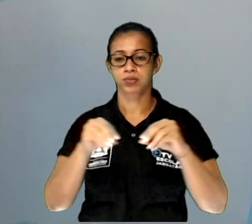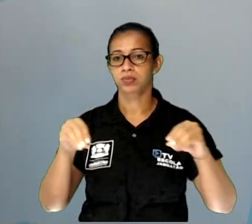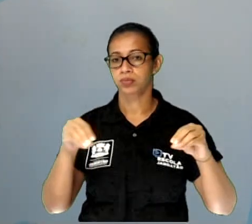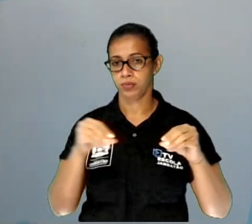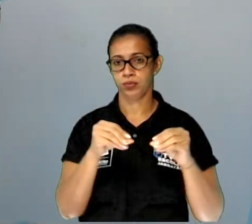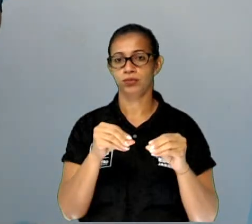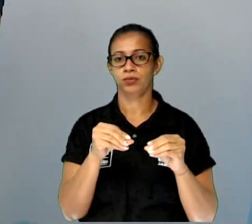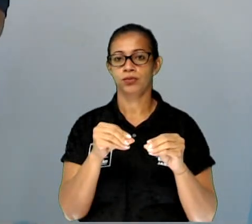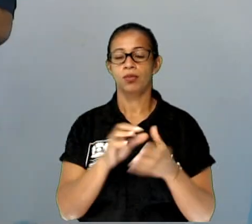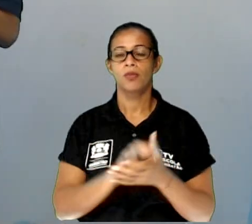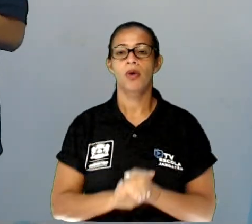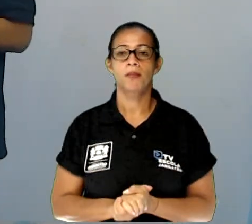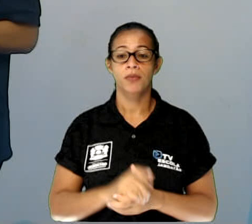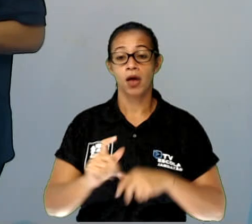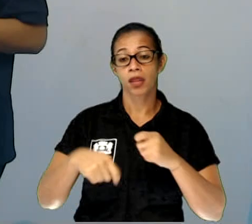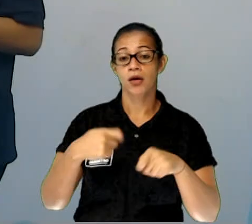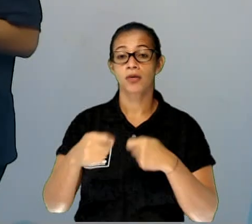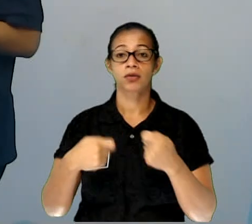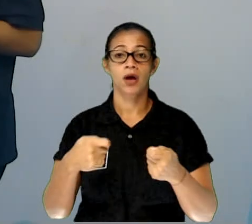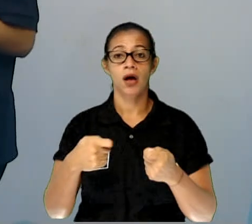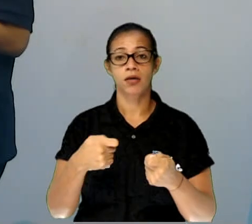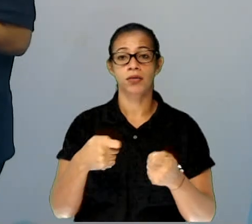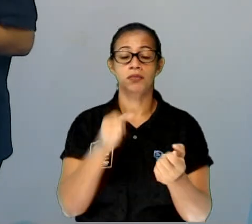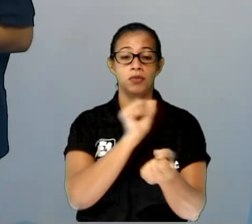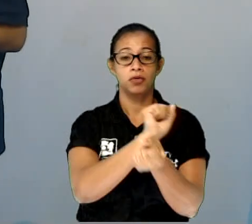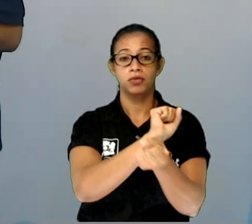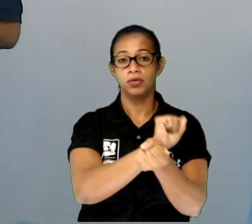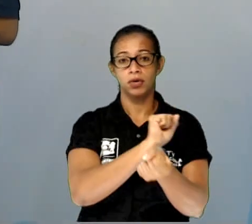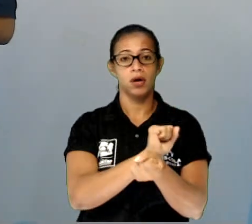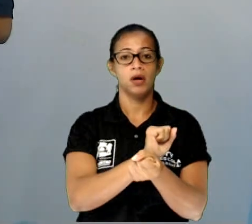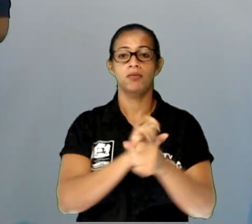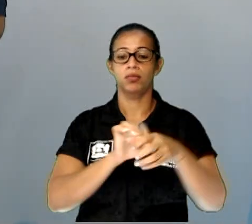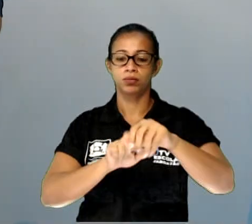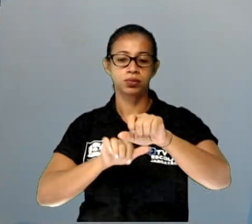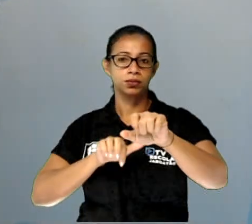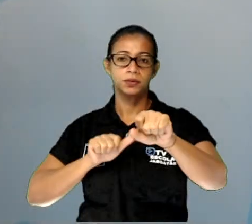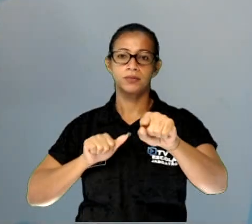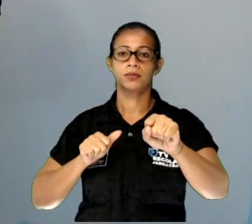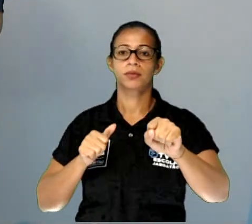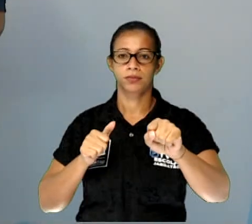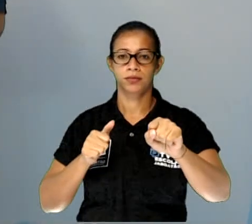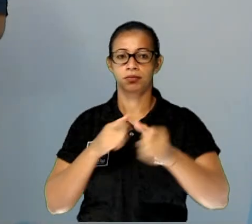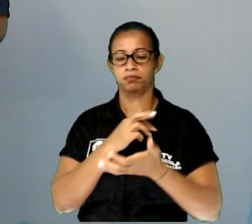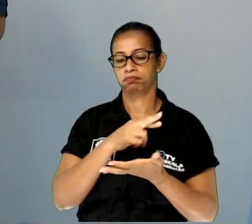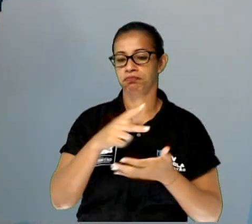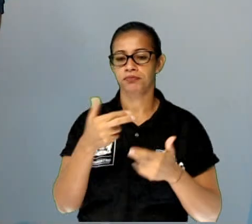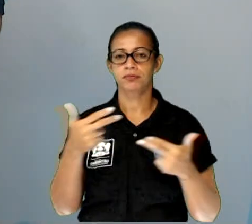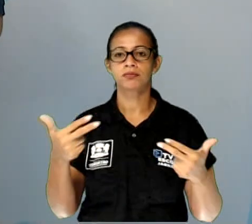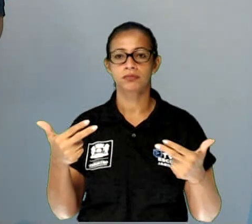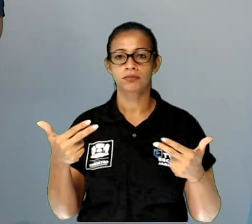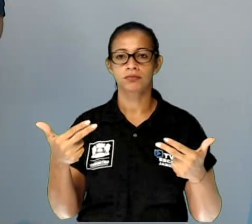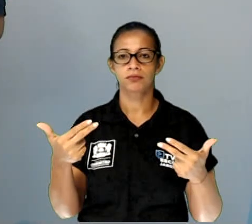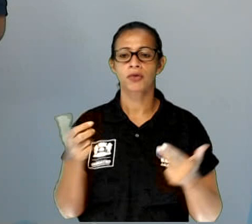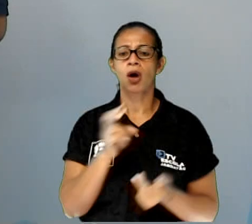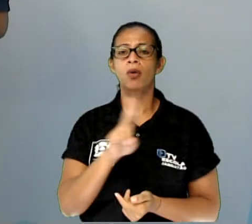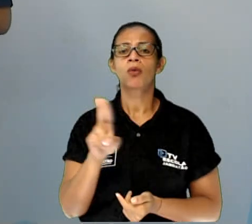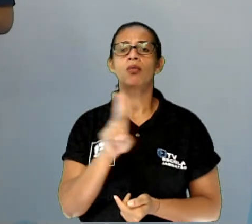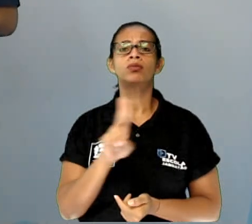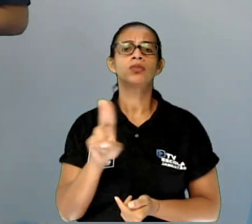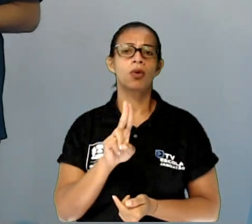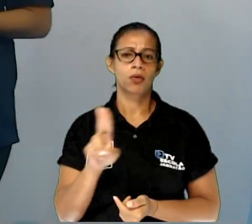escravos, marfim, peças de ouro, papiro e etc. Qual era o apelido da cidade de Constantinopla, hein,